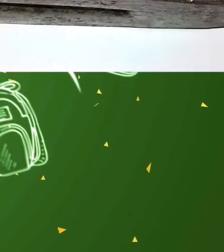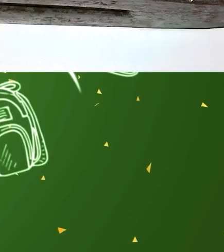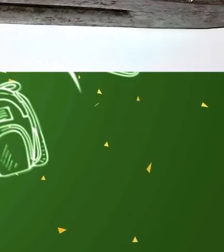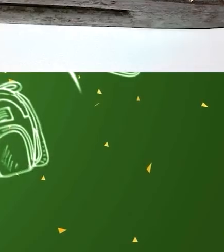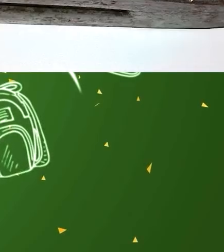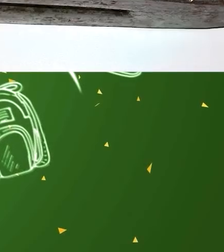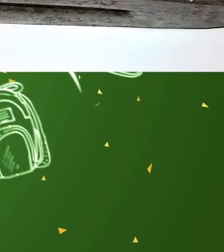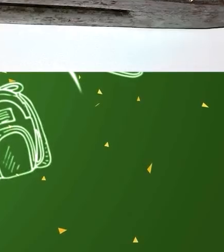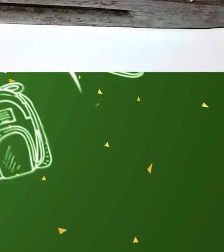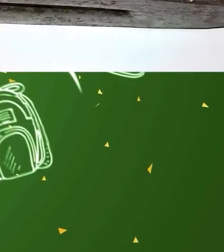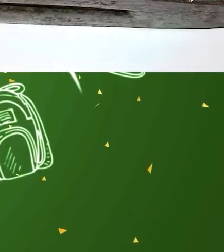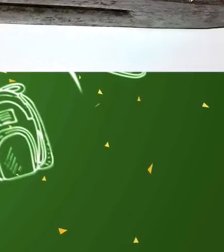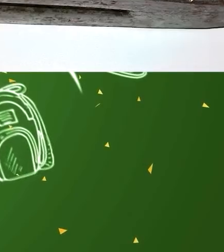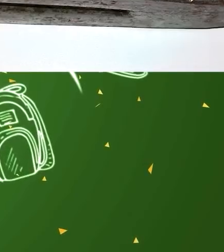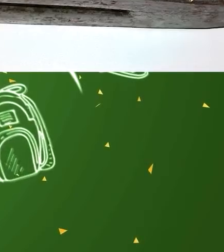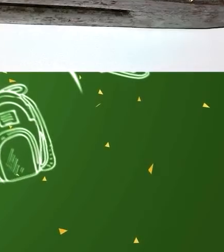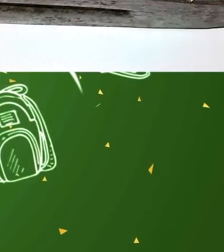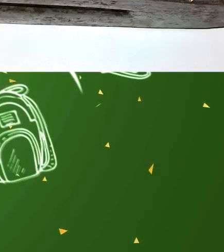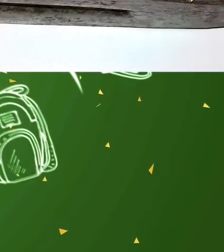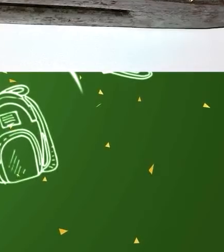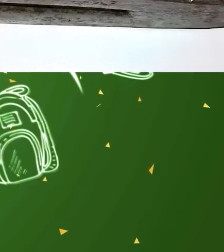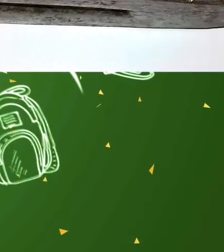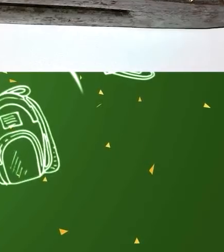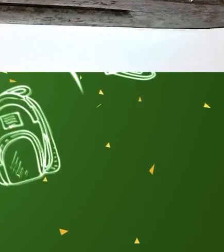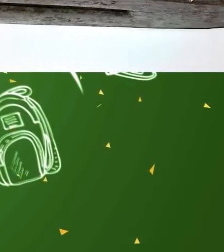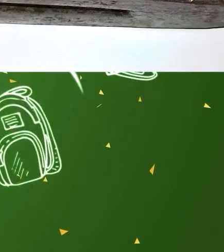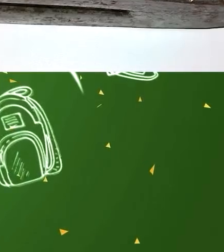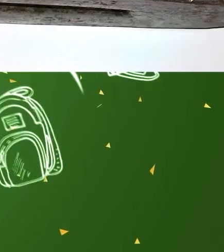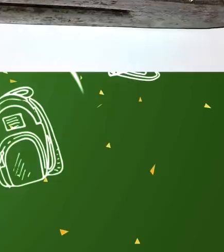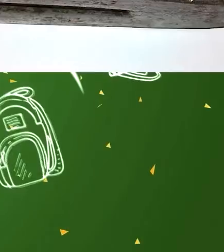instrumento feito de metal ou madeira.